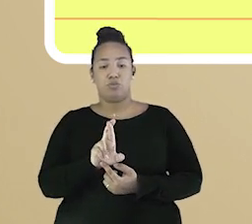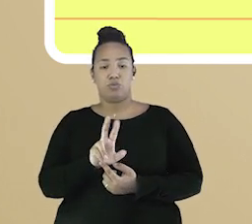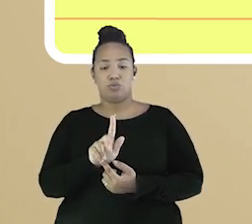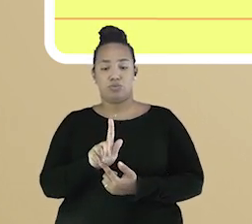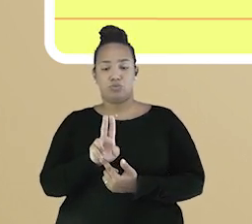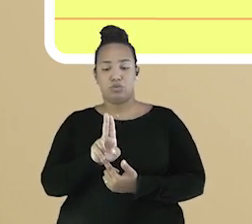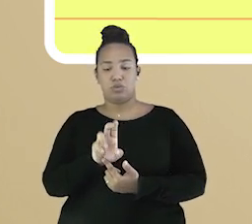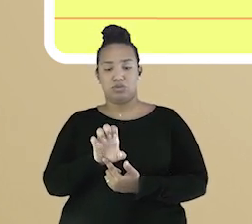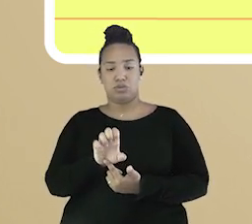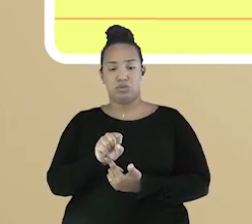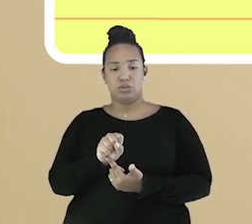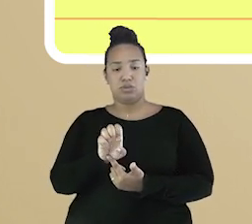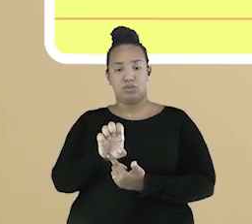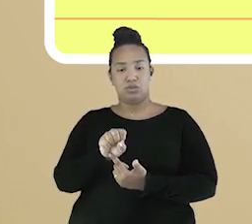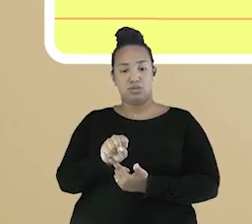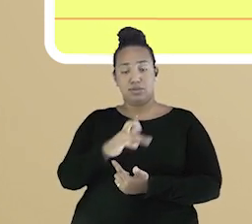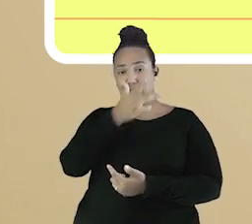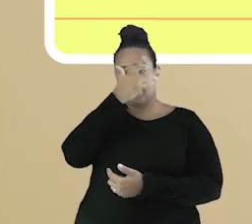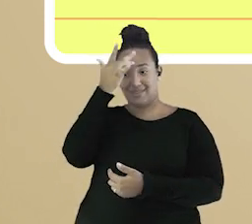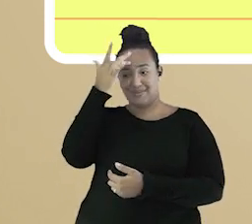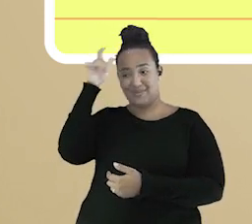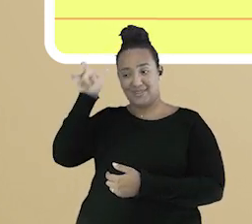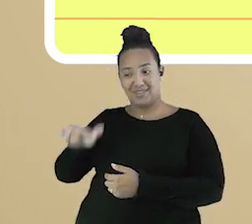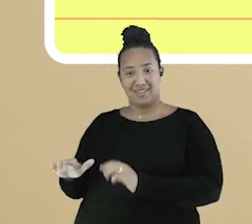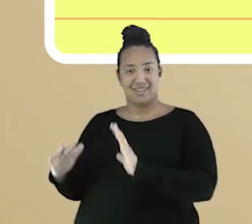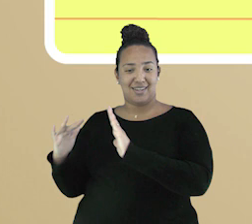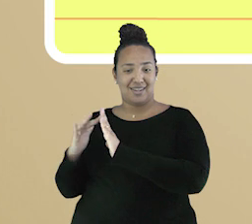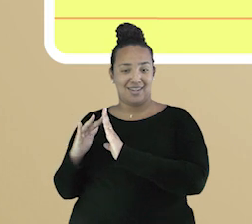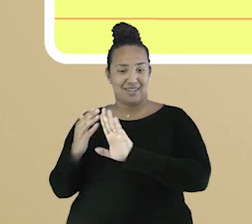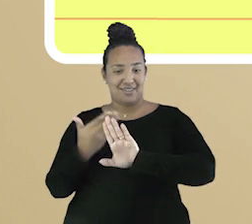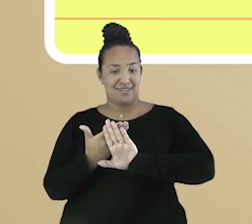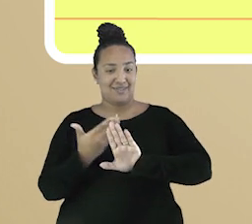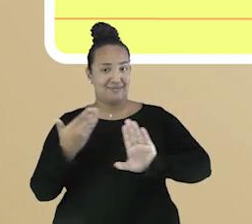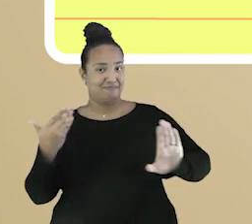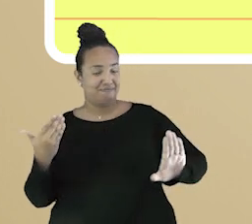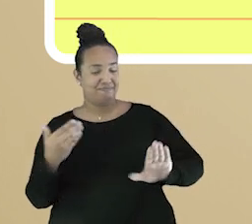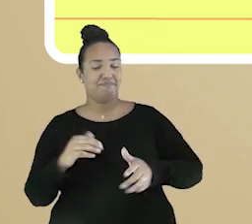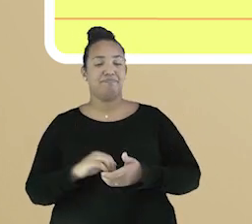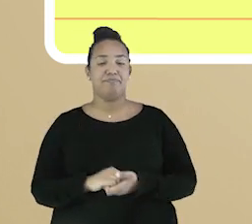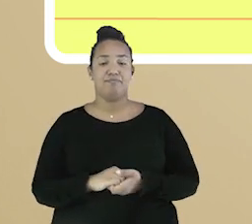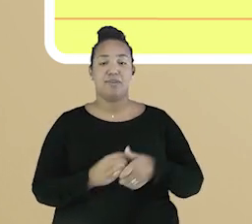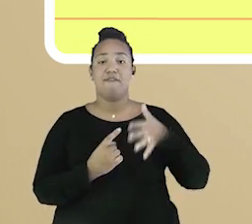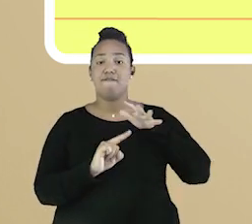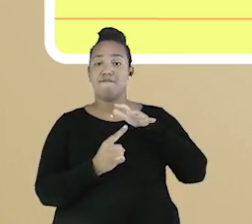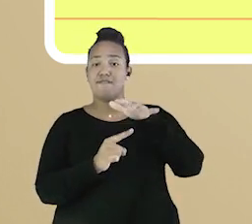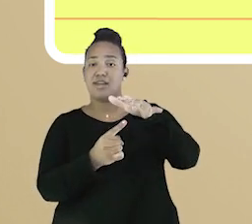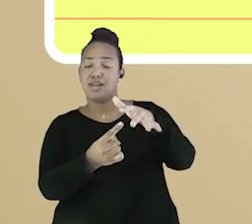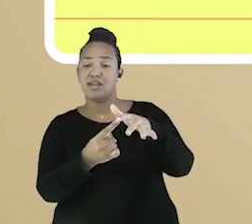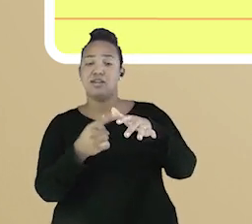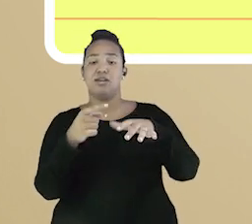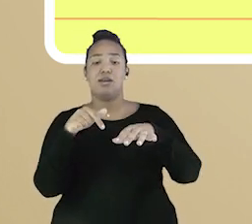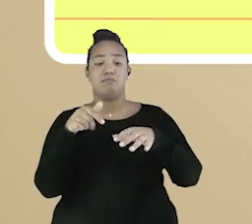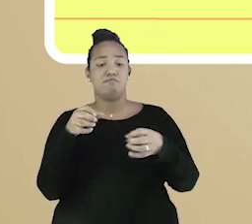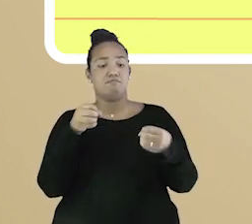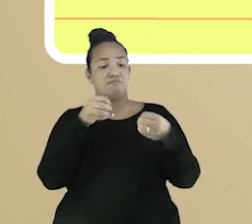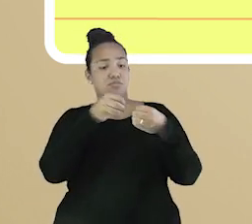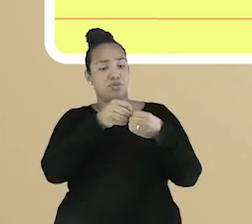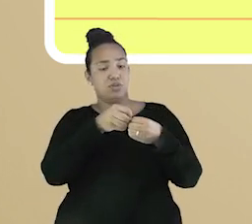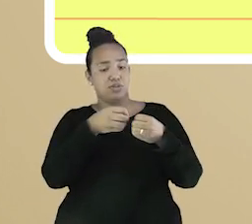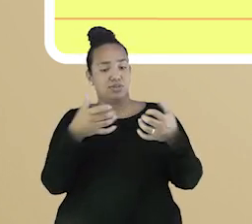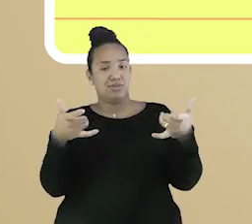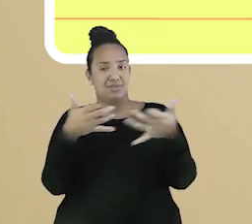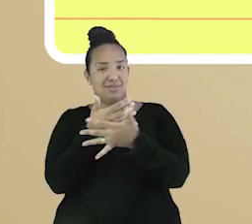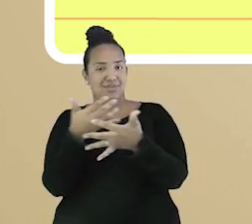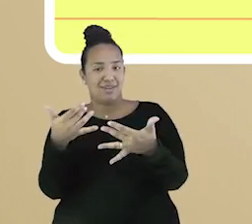nesses burgos. As feiras e os comércios se fixaram ao entorno das cidades, e esse crescimento urbano fez com que as cidades